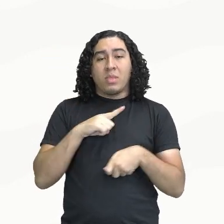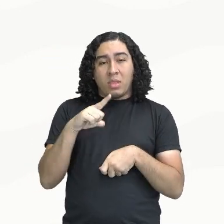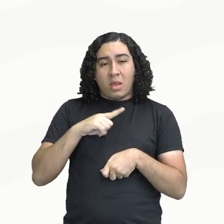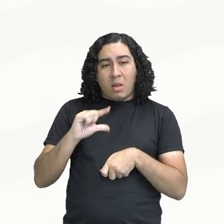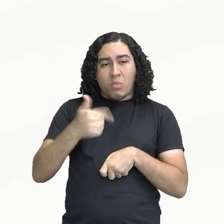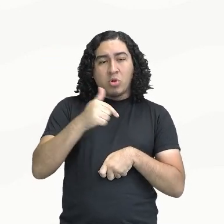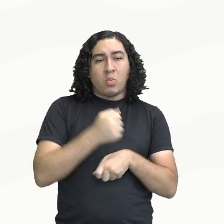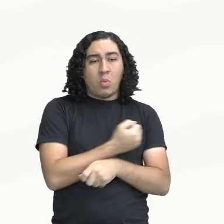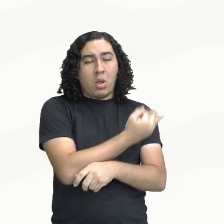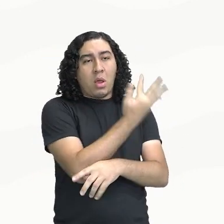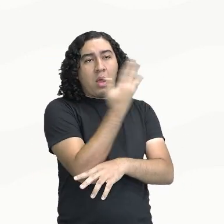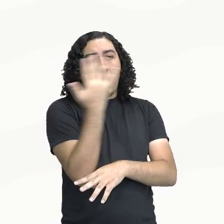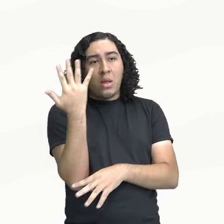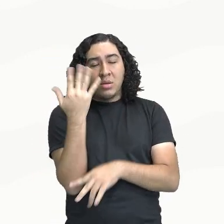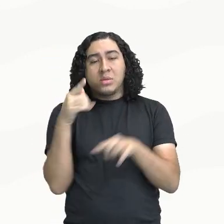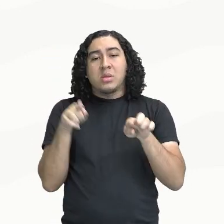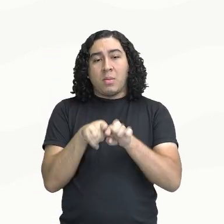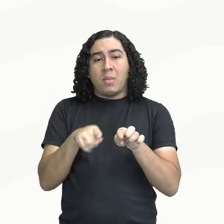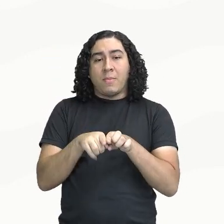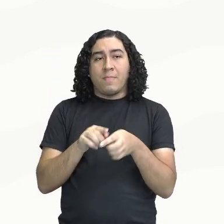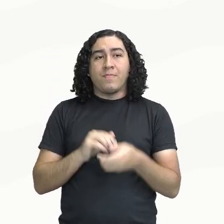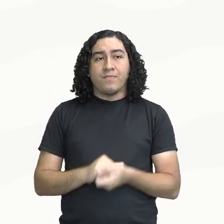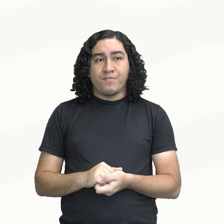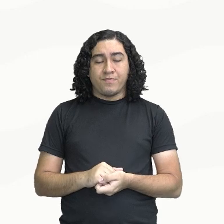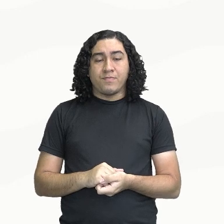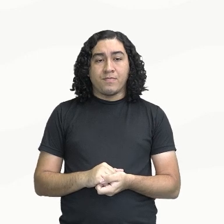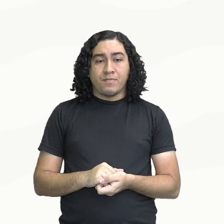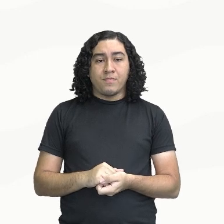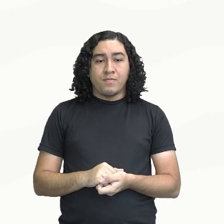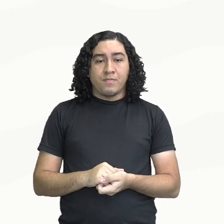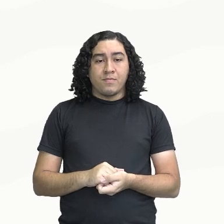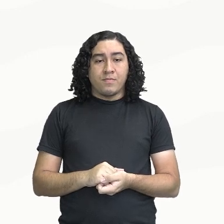planta. Então nós temos aí um processo de assimilação